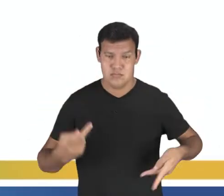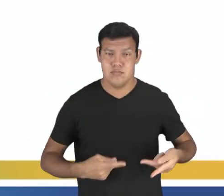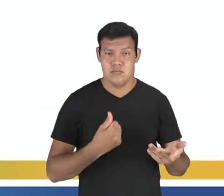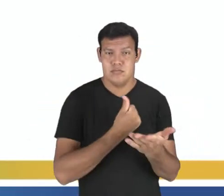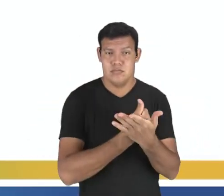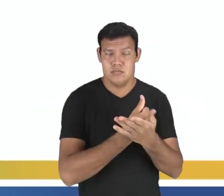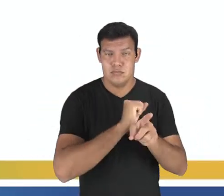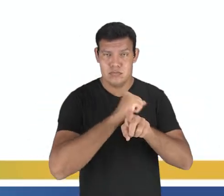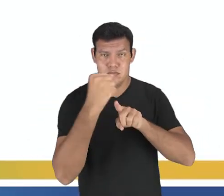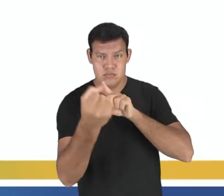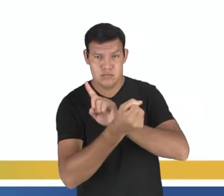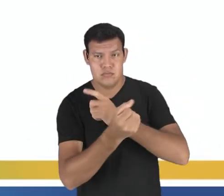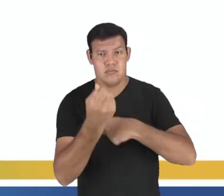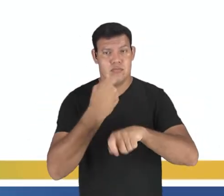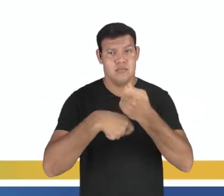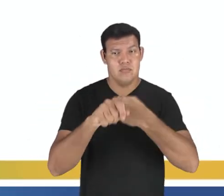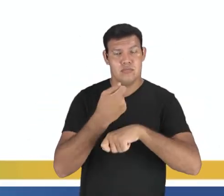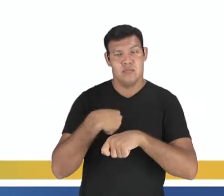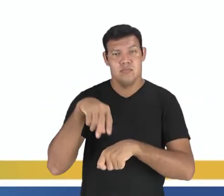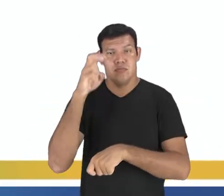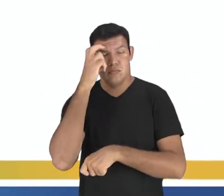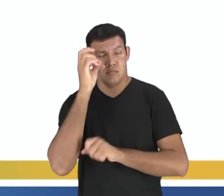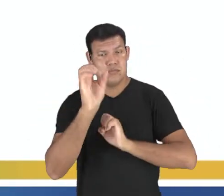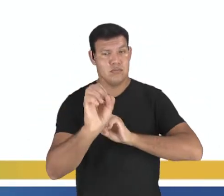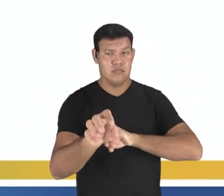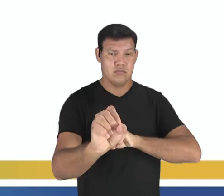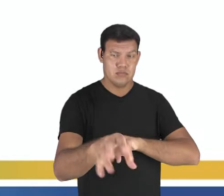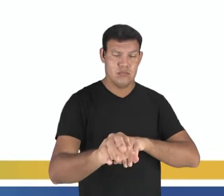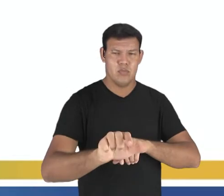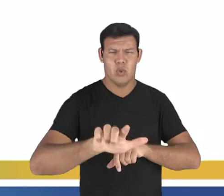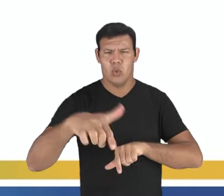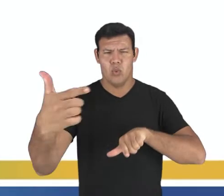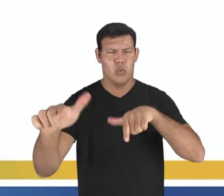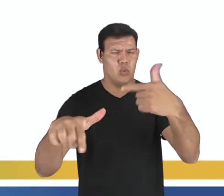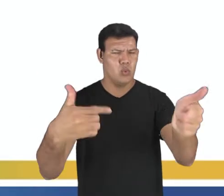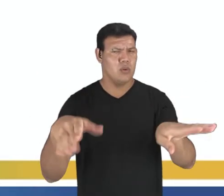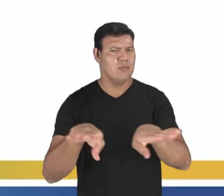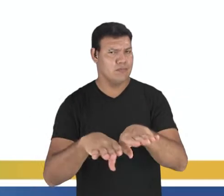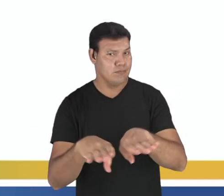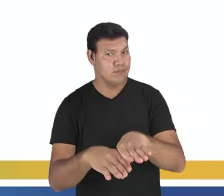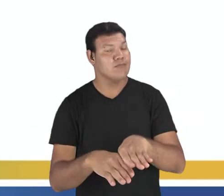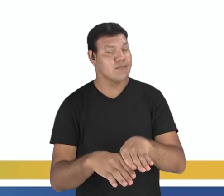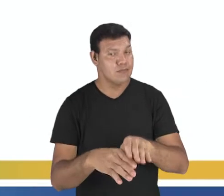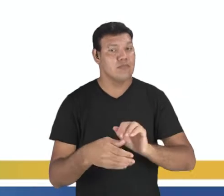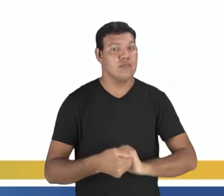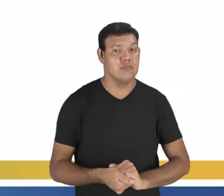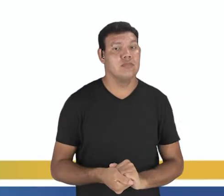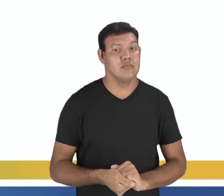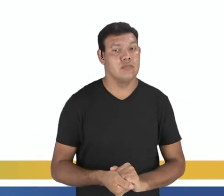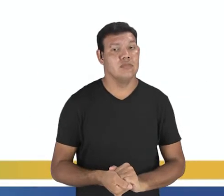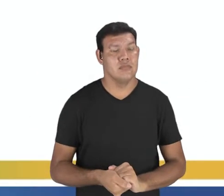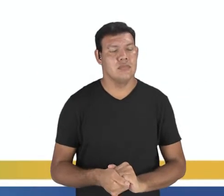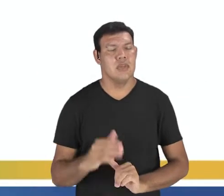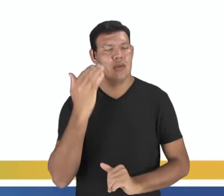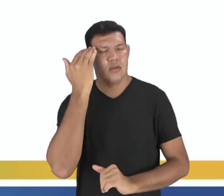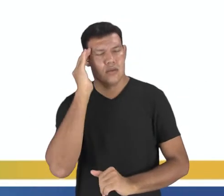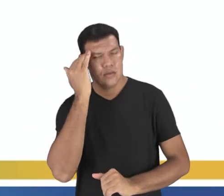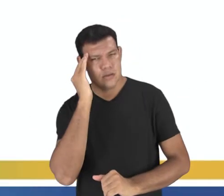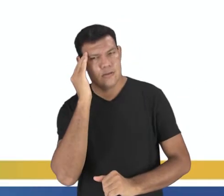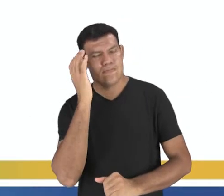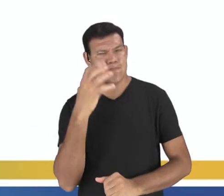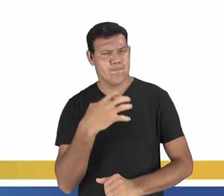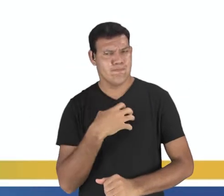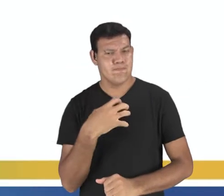esferas econômicas, cultural, educacional e outras. Por esse motivo, compreendê-lo é também uma forma